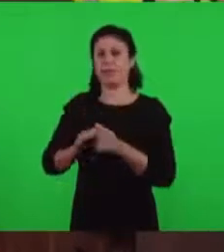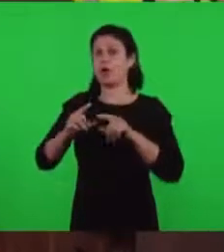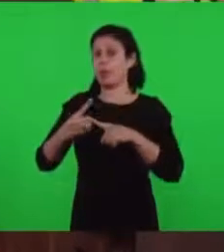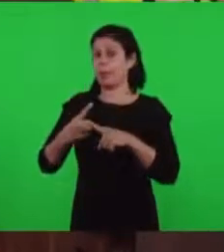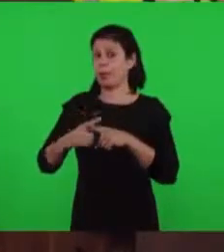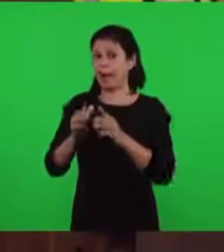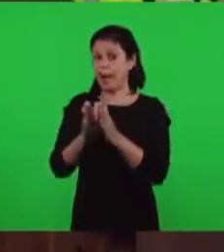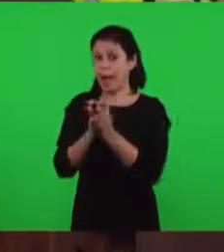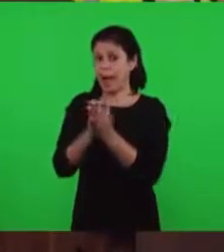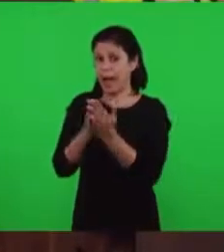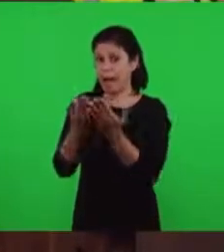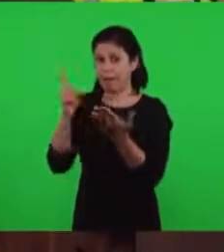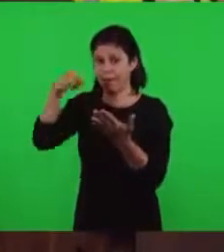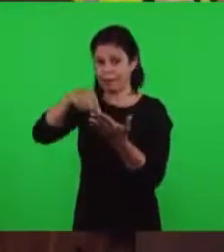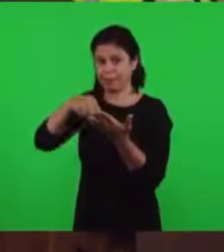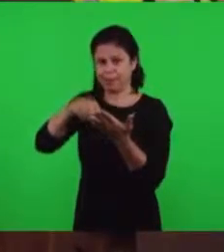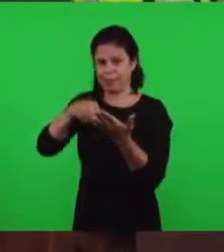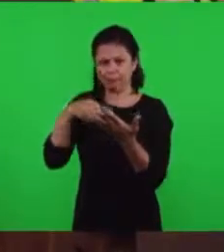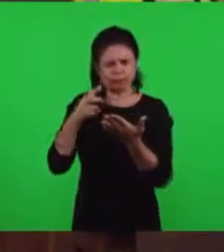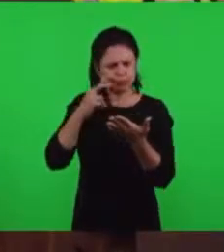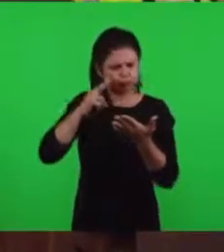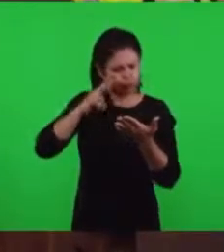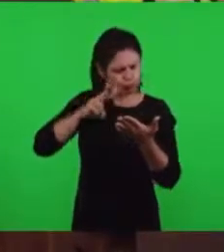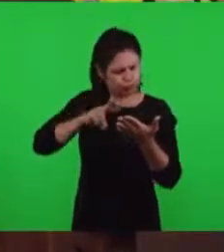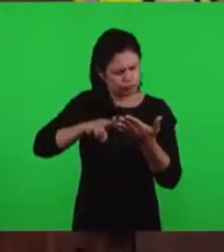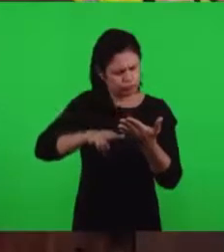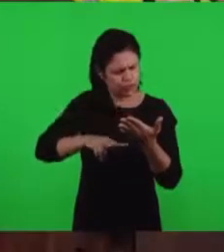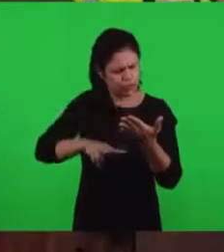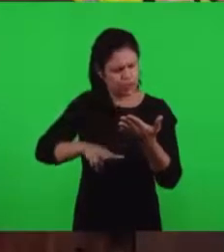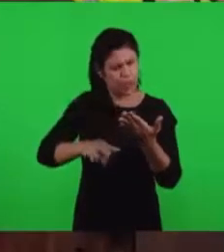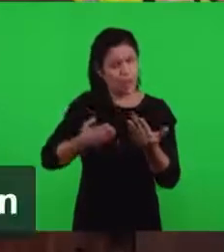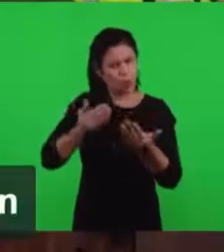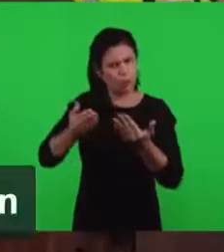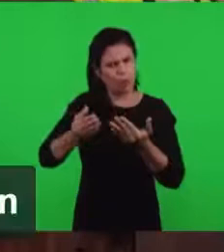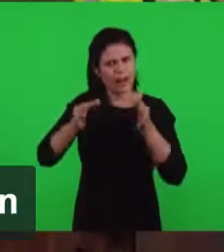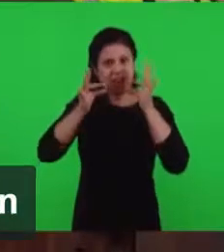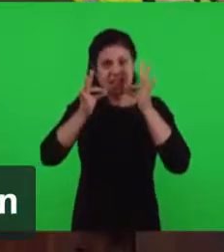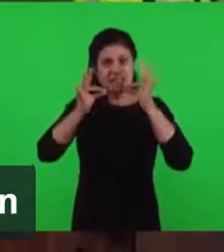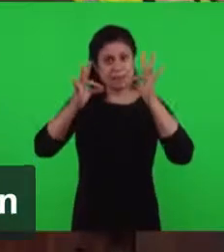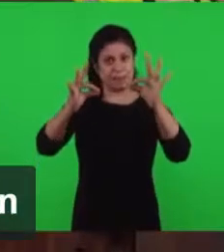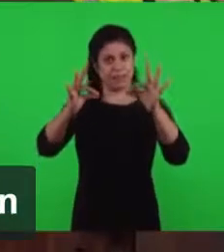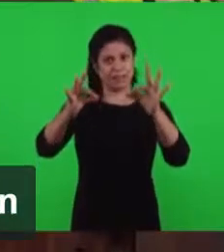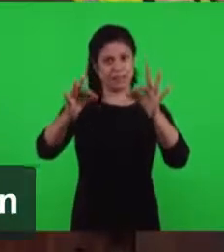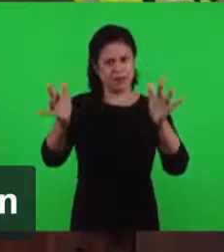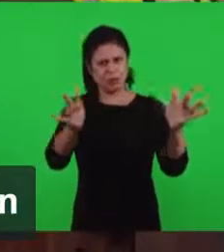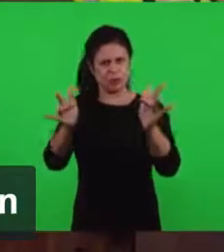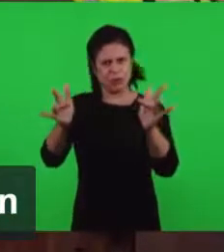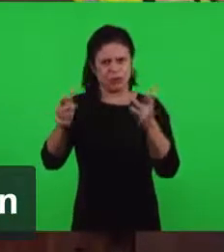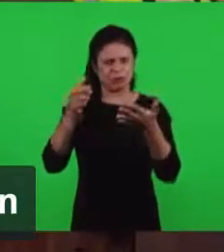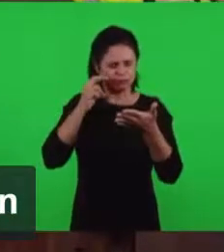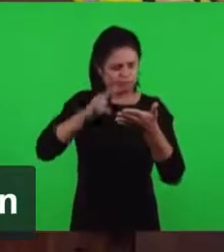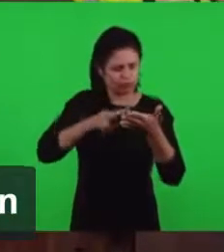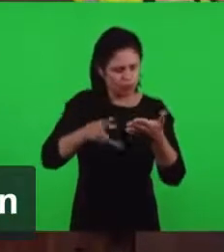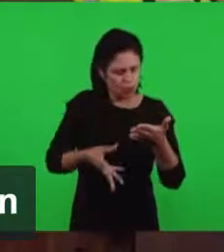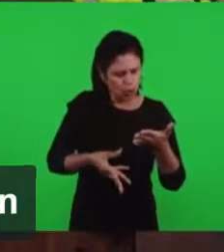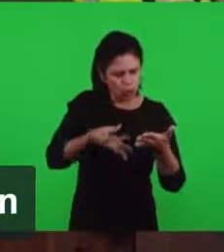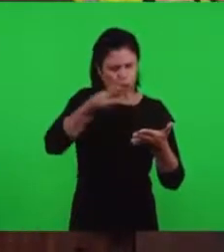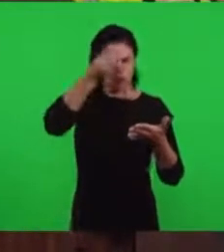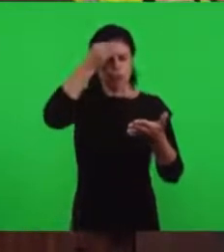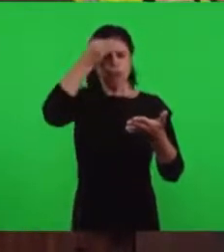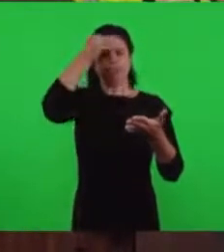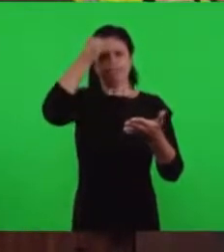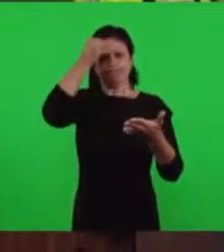e aquilo que é do espírito então essa espada nesse tempo processo que ela faz a divisão clara